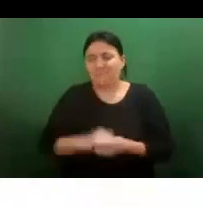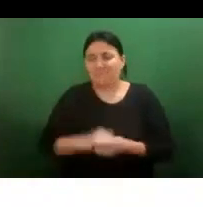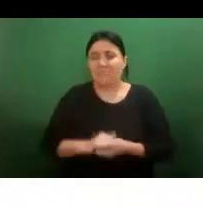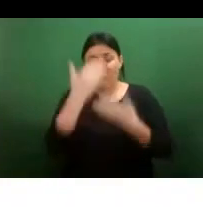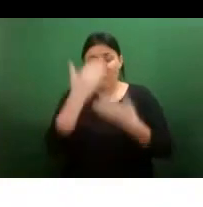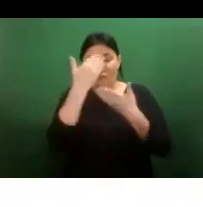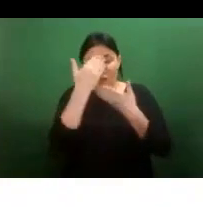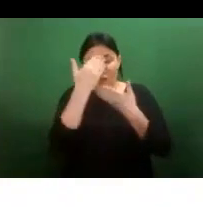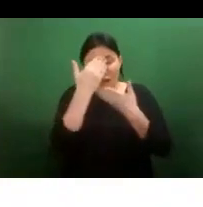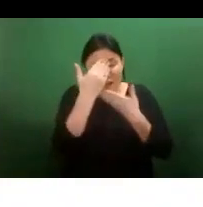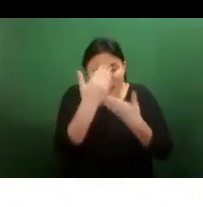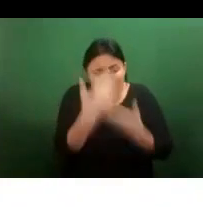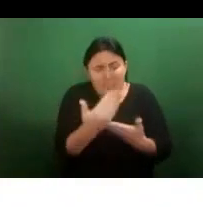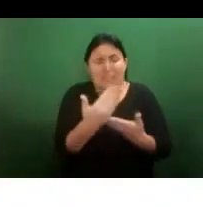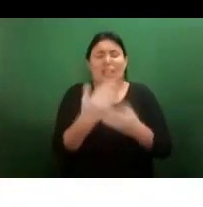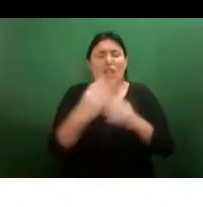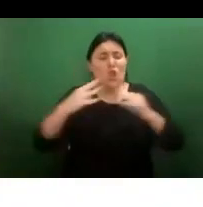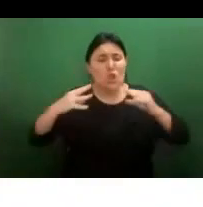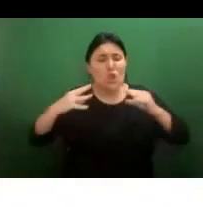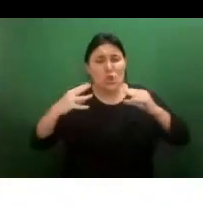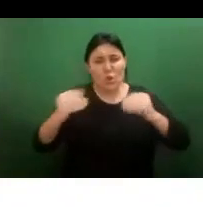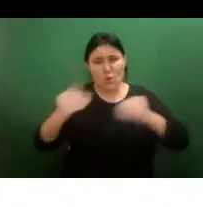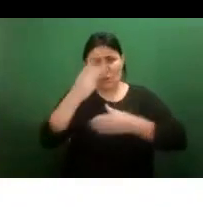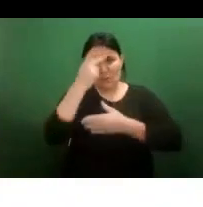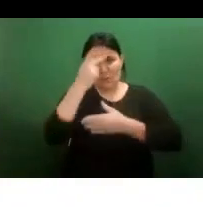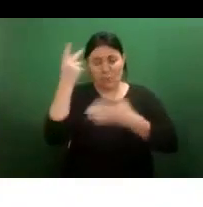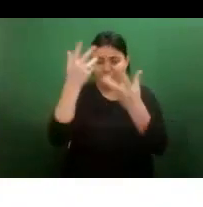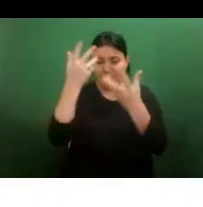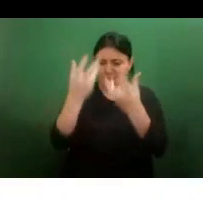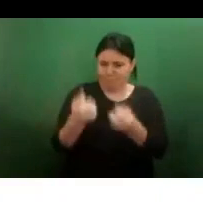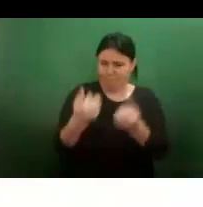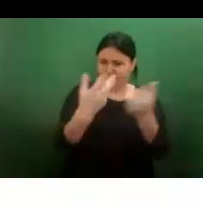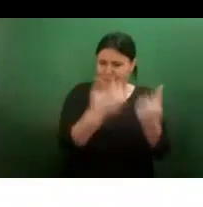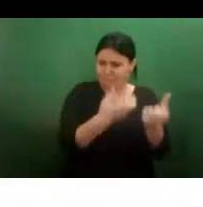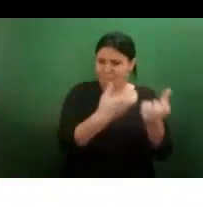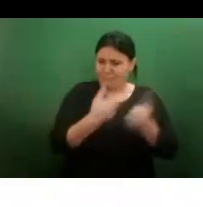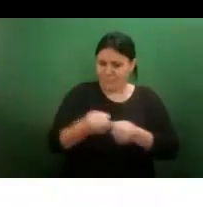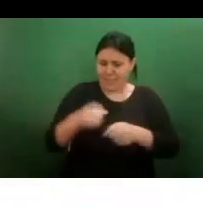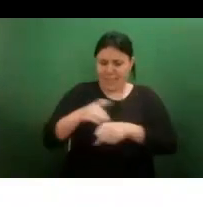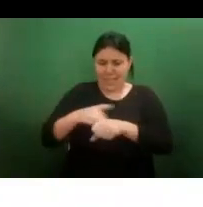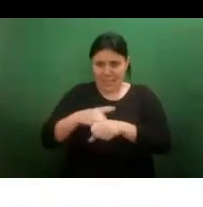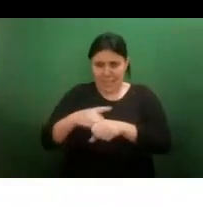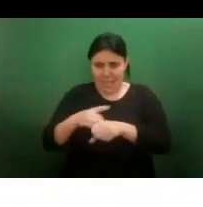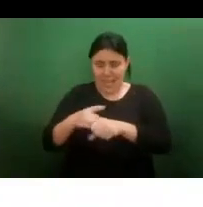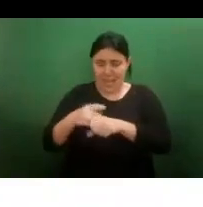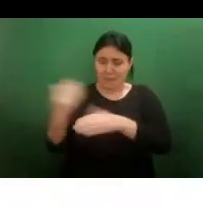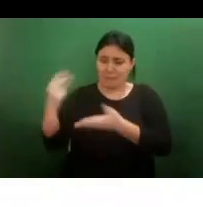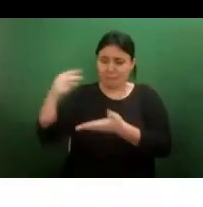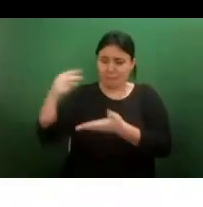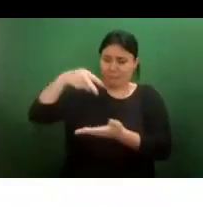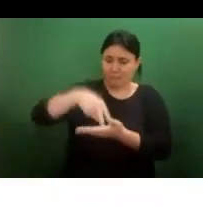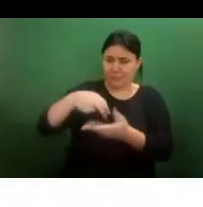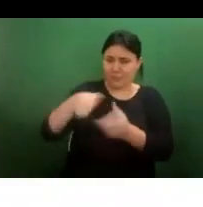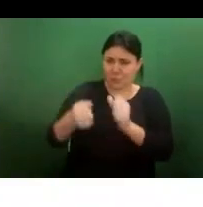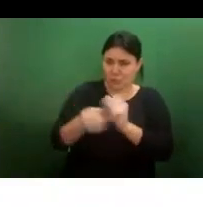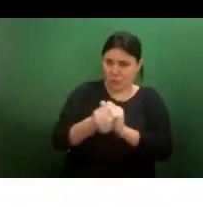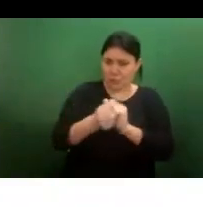agradecer todas essas pessoas que aceitaram o convite da Desirê para estar aqui conosco, agradecer essa